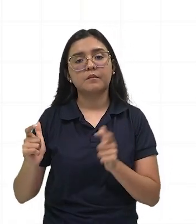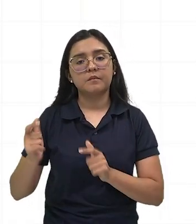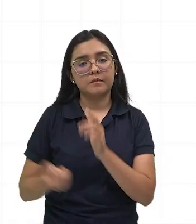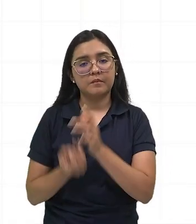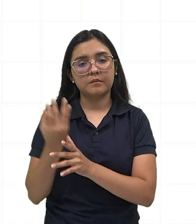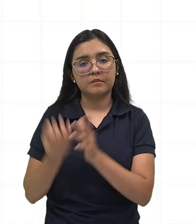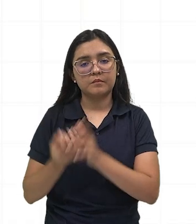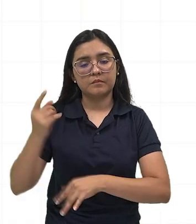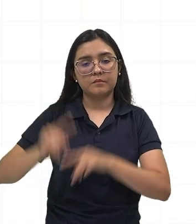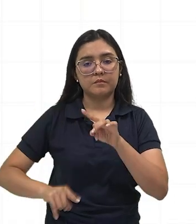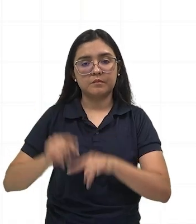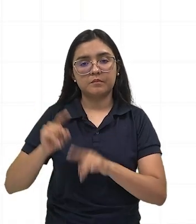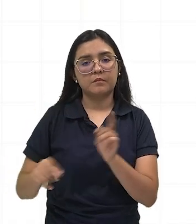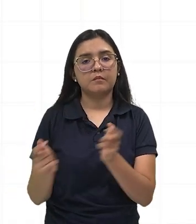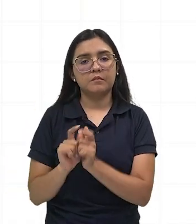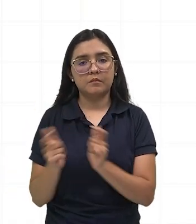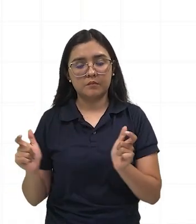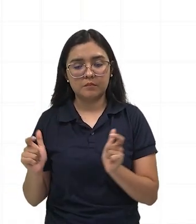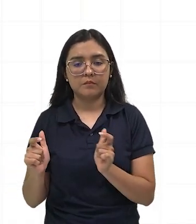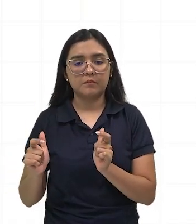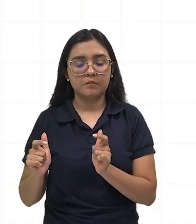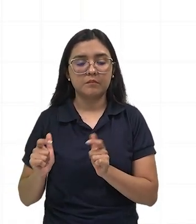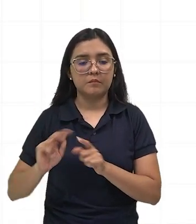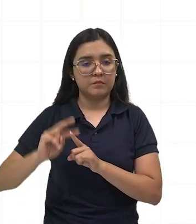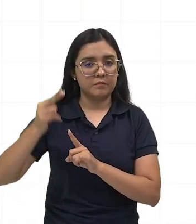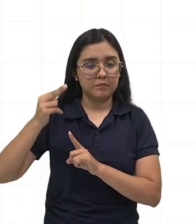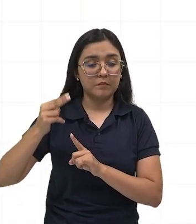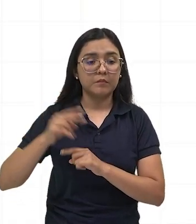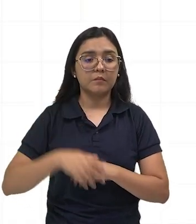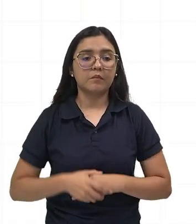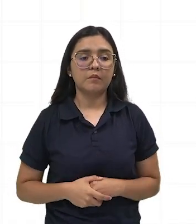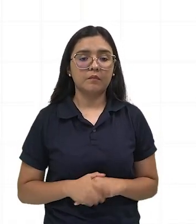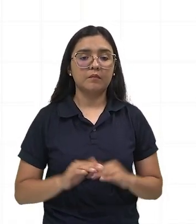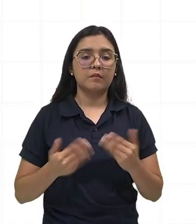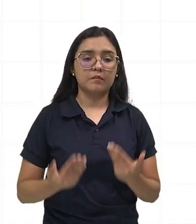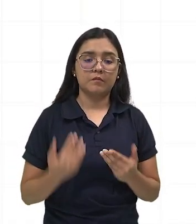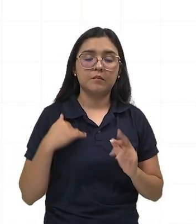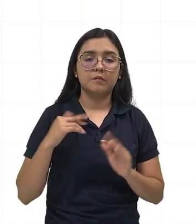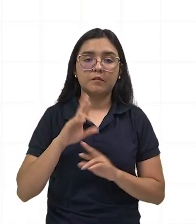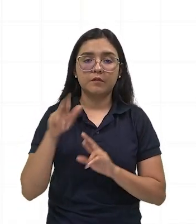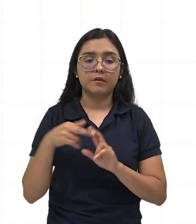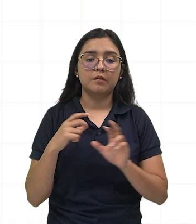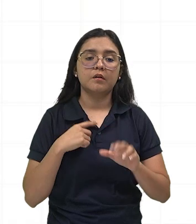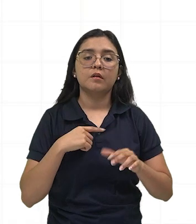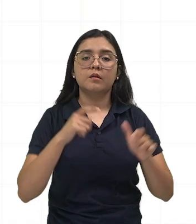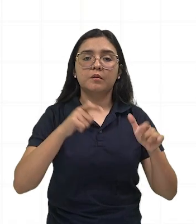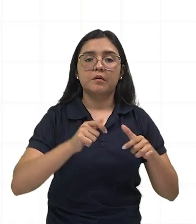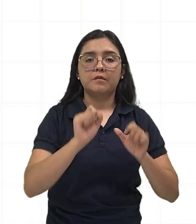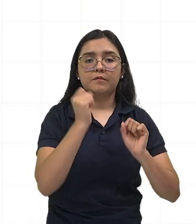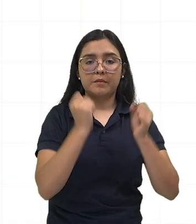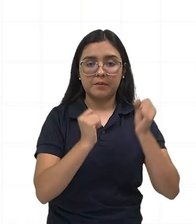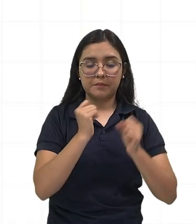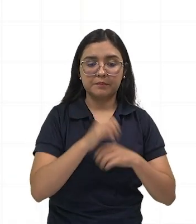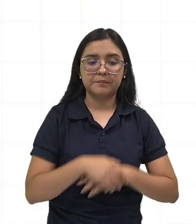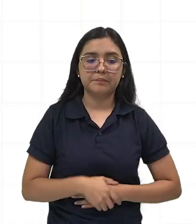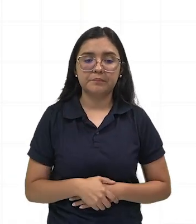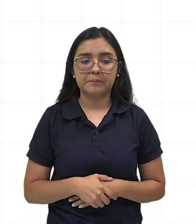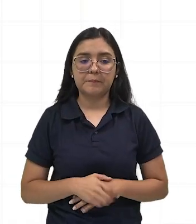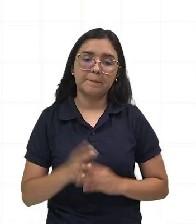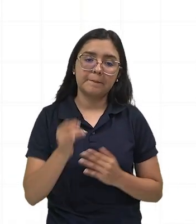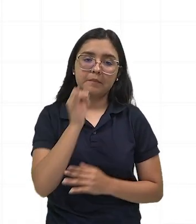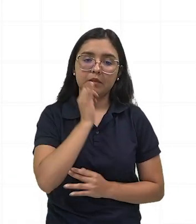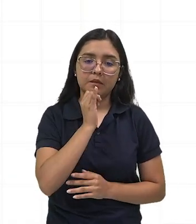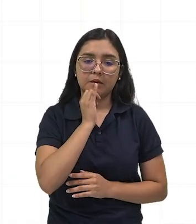itens produzidos. Né? Eu tenho aqui, estou referindo à fábrica, né? Digamos, eu tenho, olha,